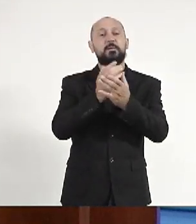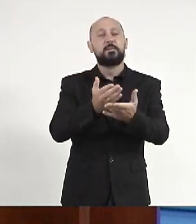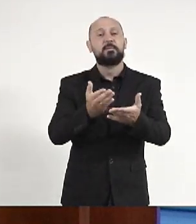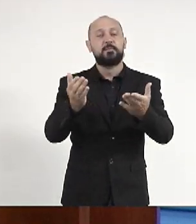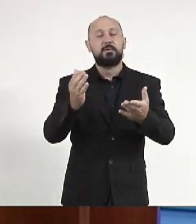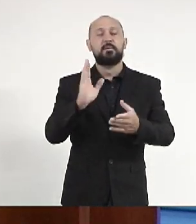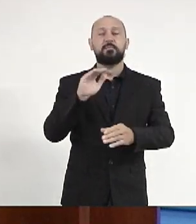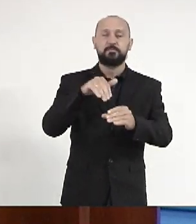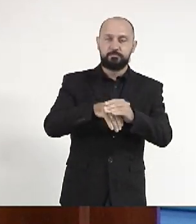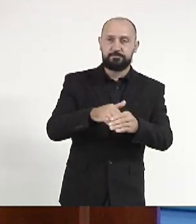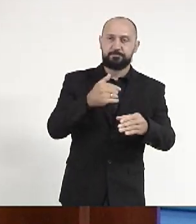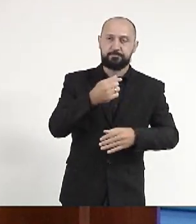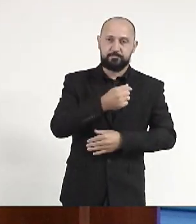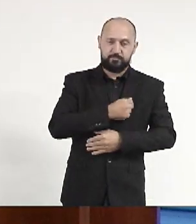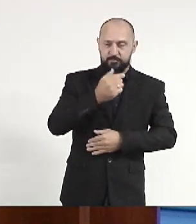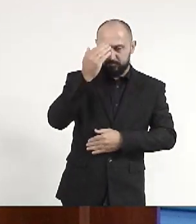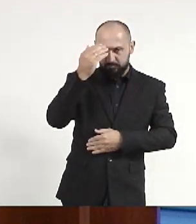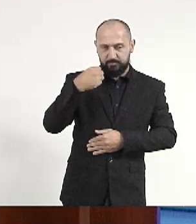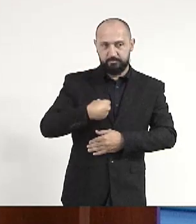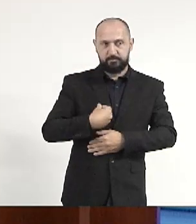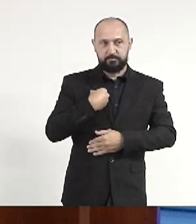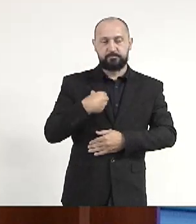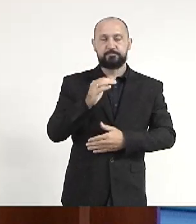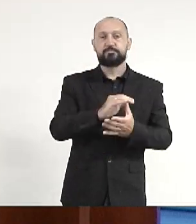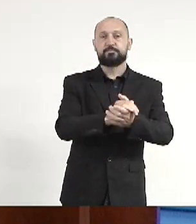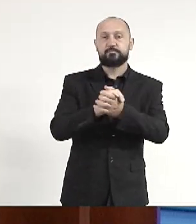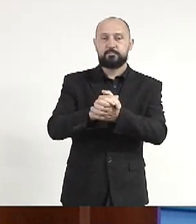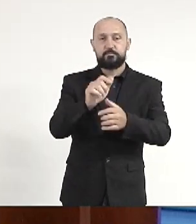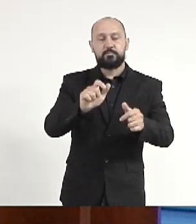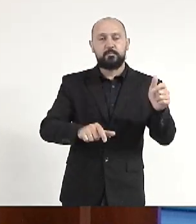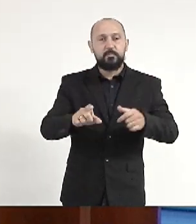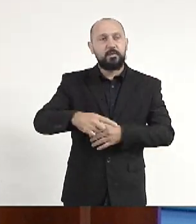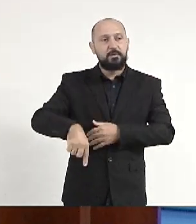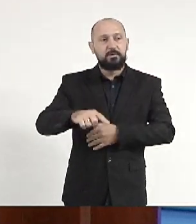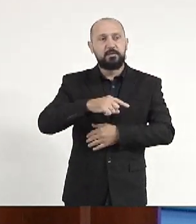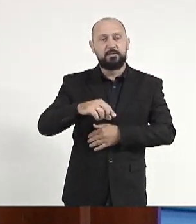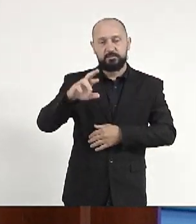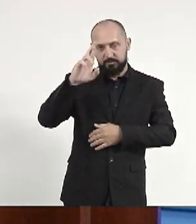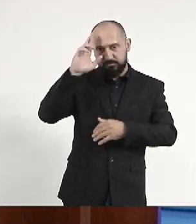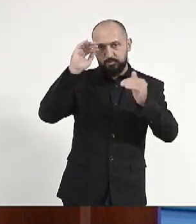vocês pela eleição, obrigado pela presença. Em nome deles, saúdo a todas as demais